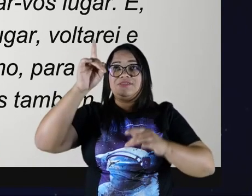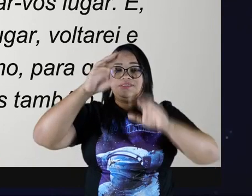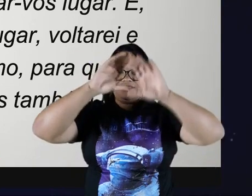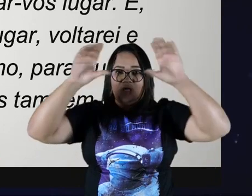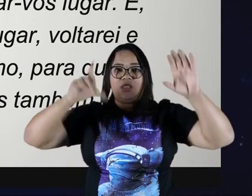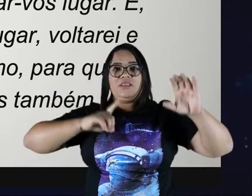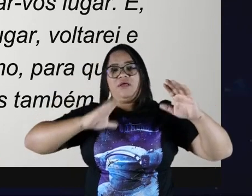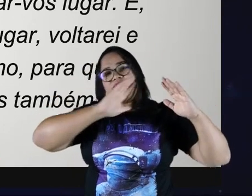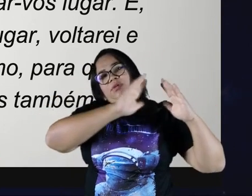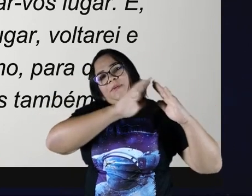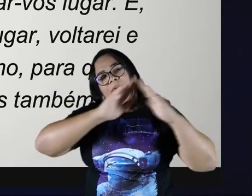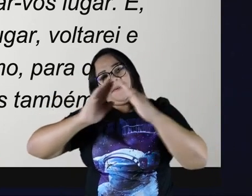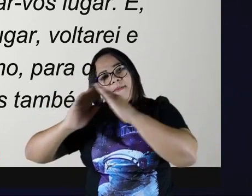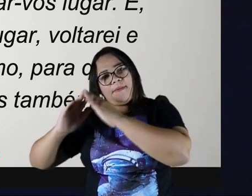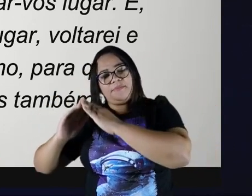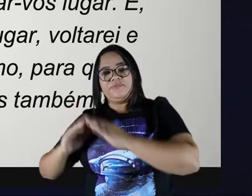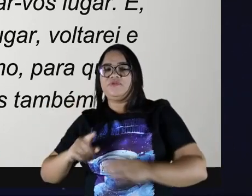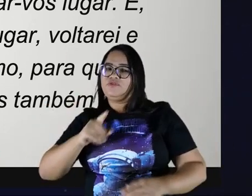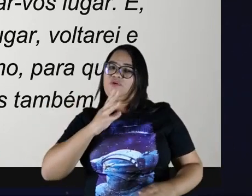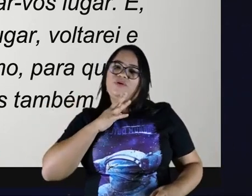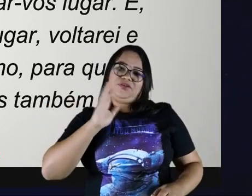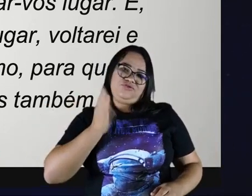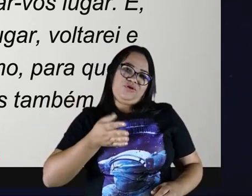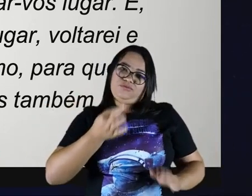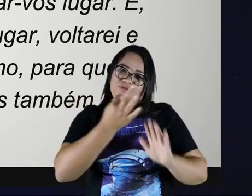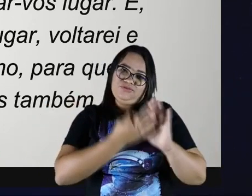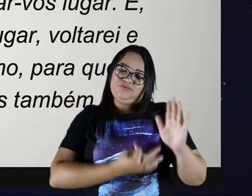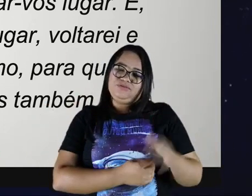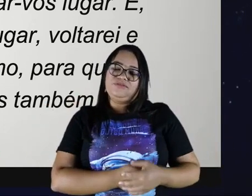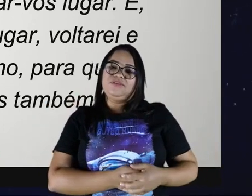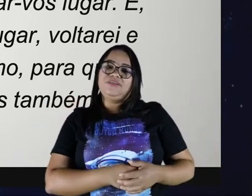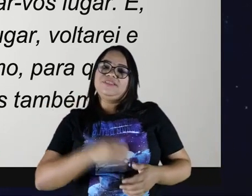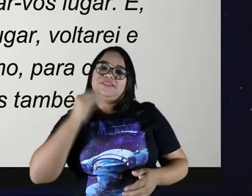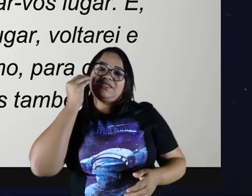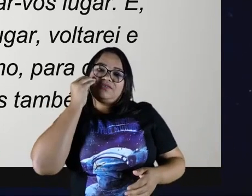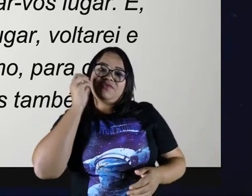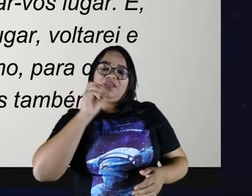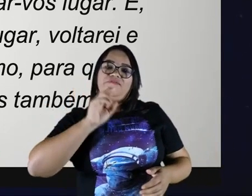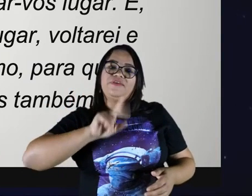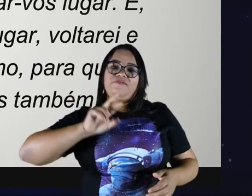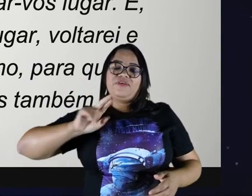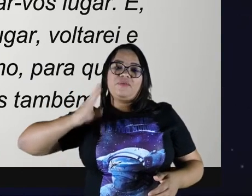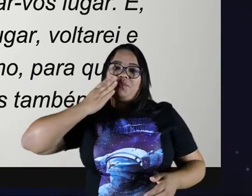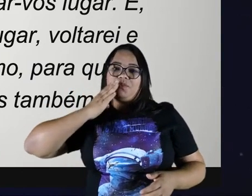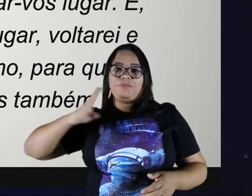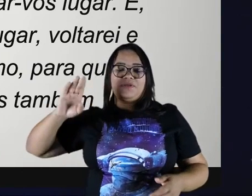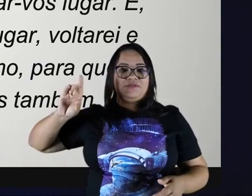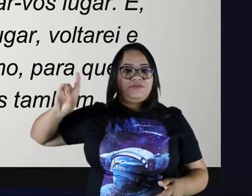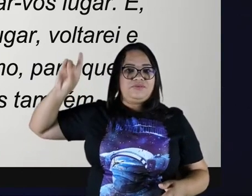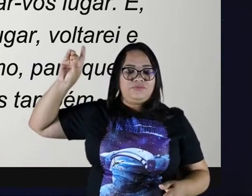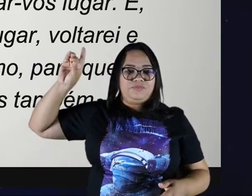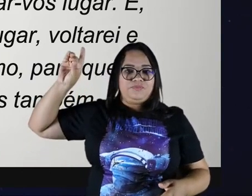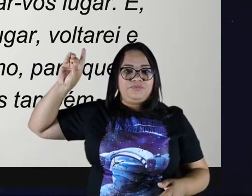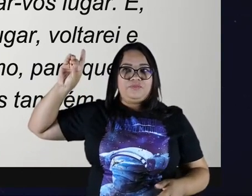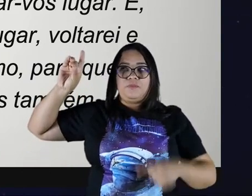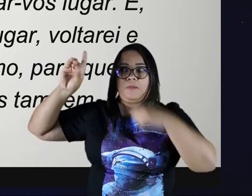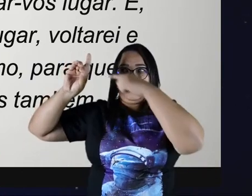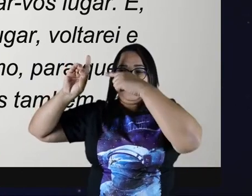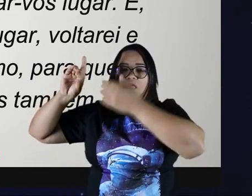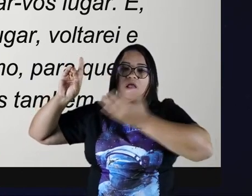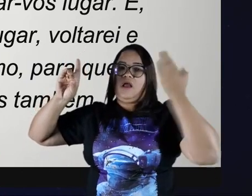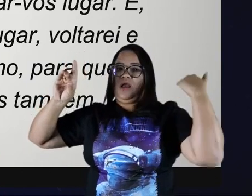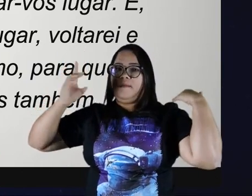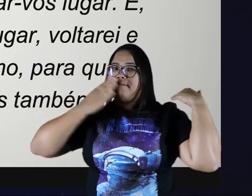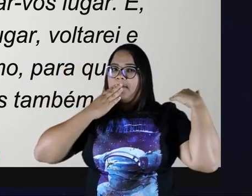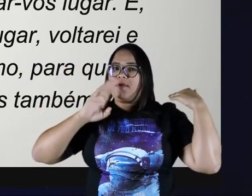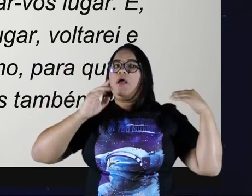moradas. A gente já conhece esse versículo, e se a gente olha as diferentes promessas de Deus, e promessas cumpridas, se